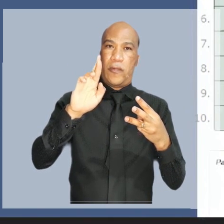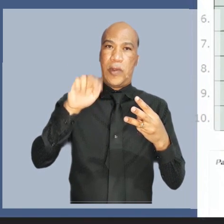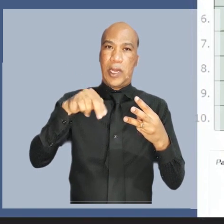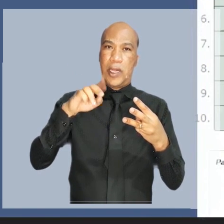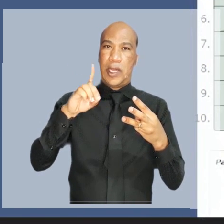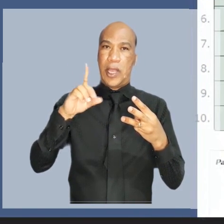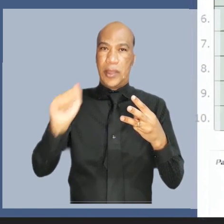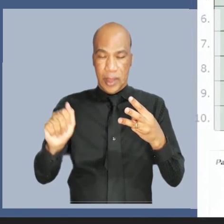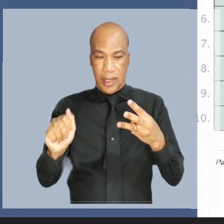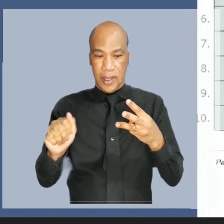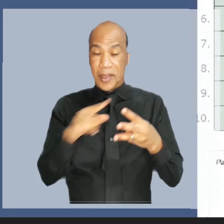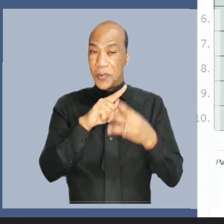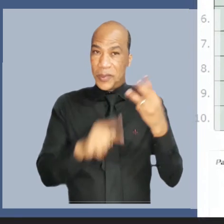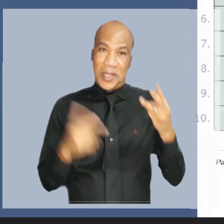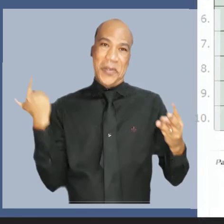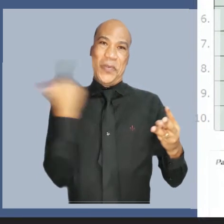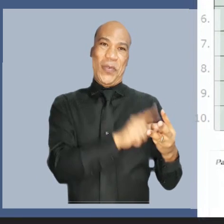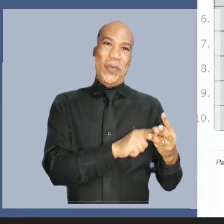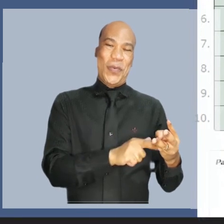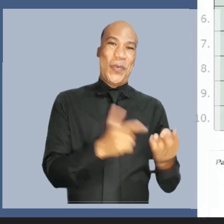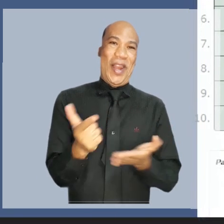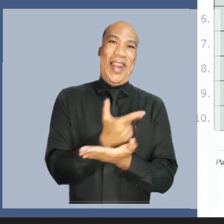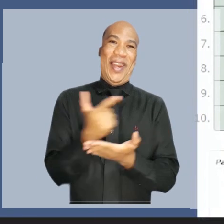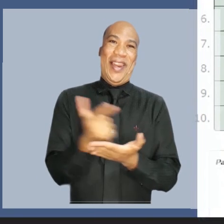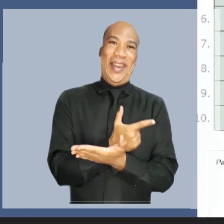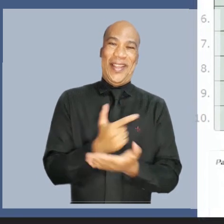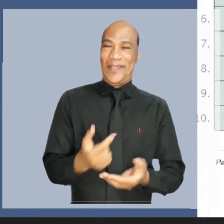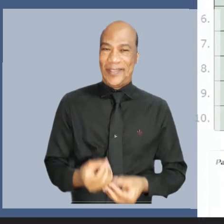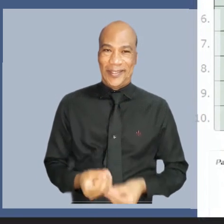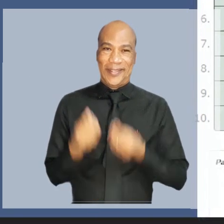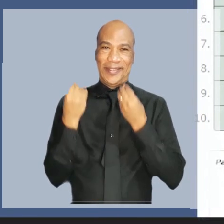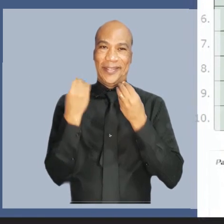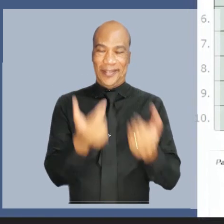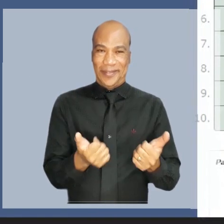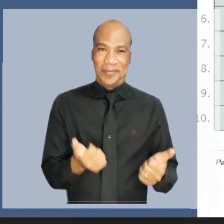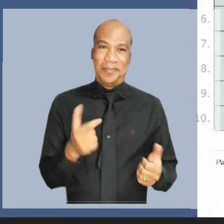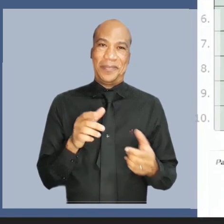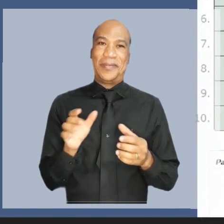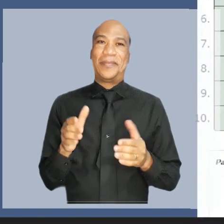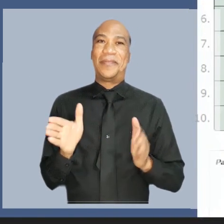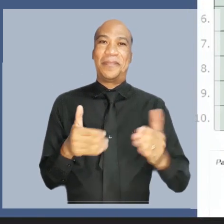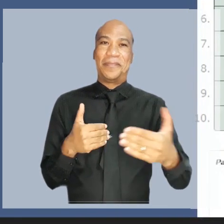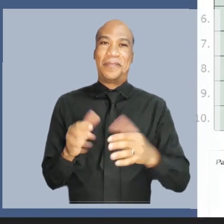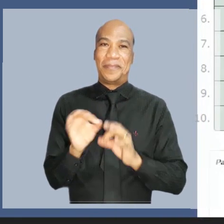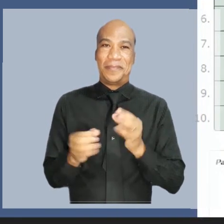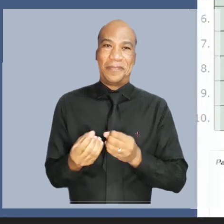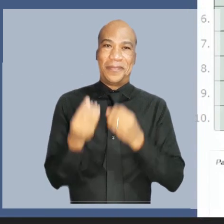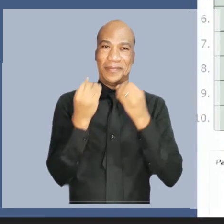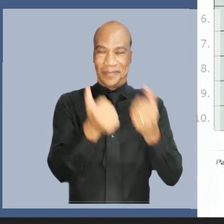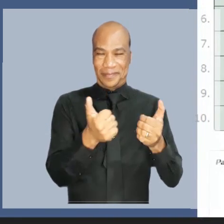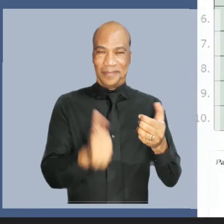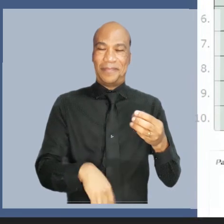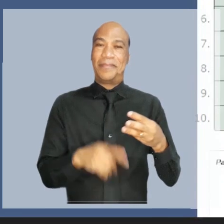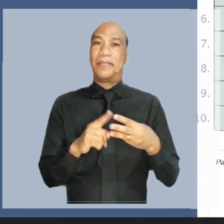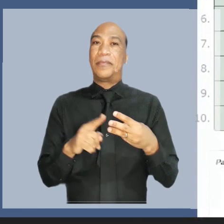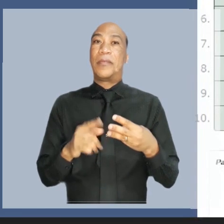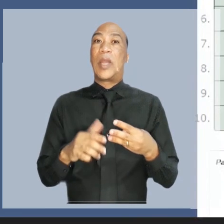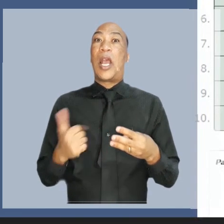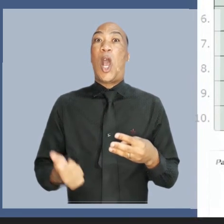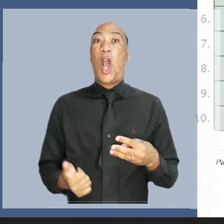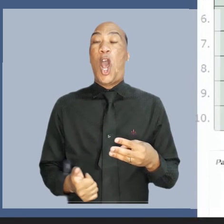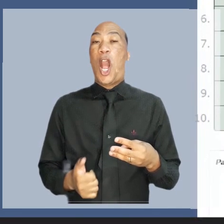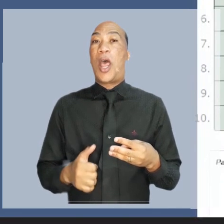tá certo? Agora vamos aos 3 livros cedidos pelo Dr. Ivo Gico Júnior, Análise Econômica do